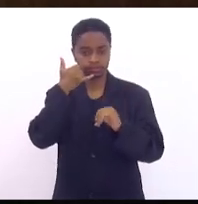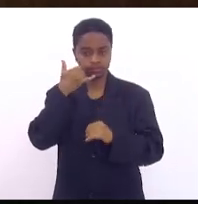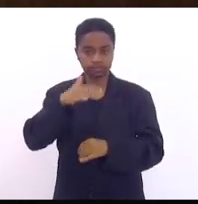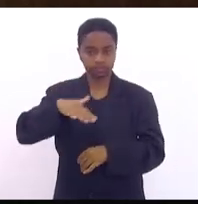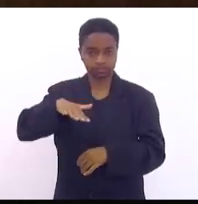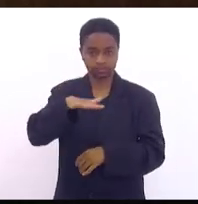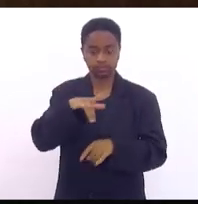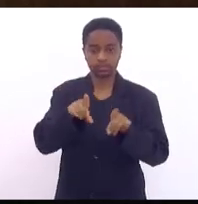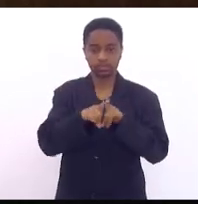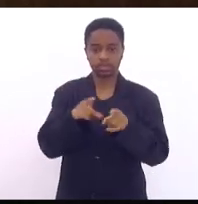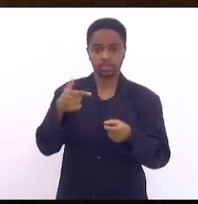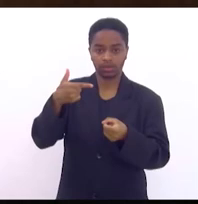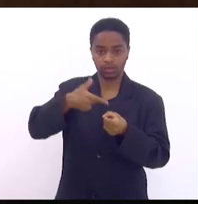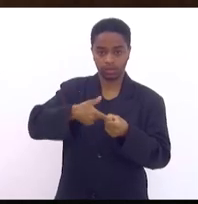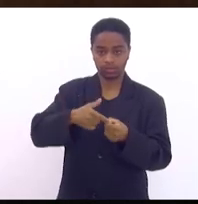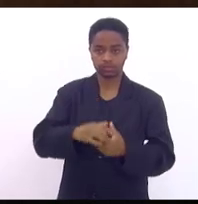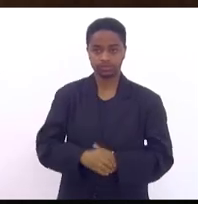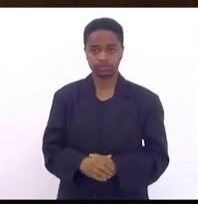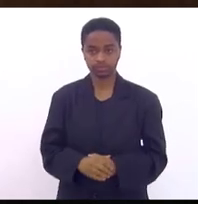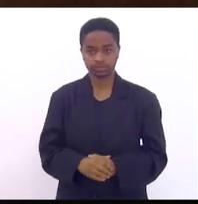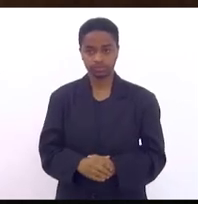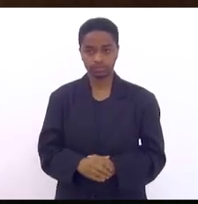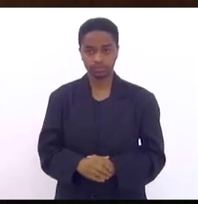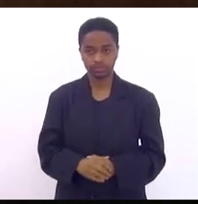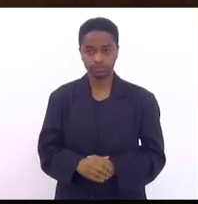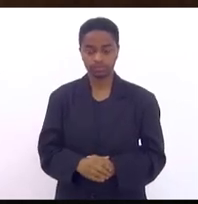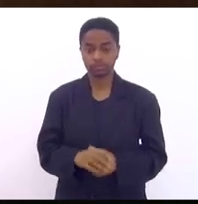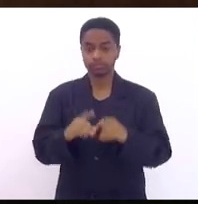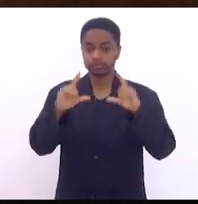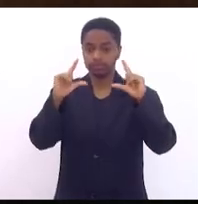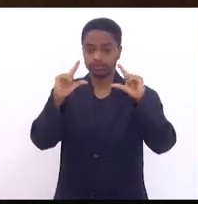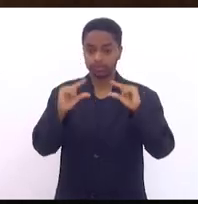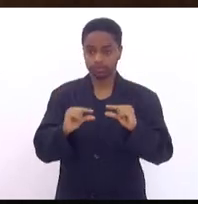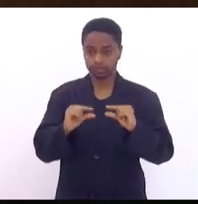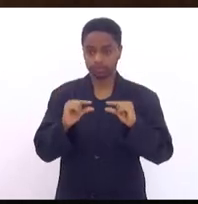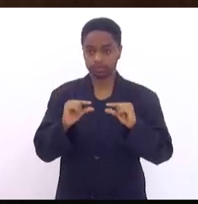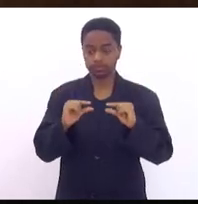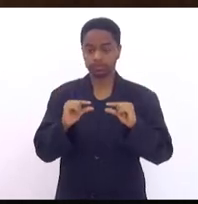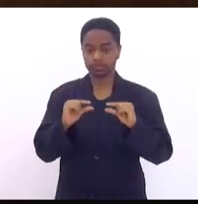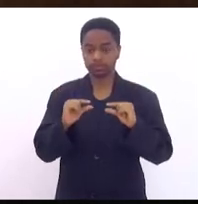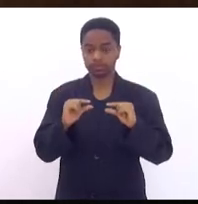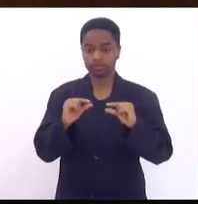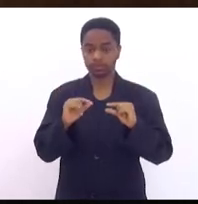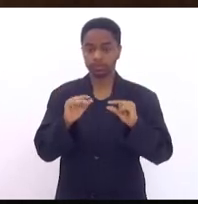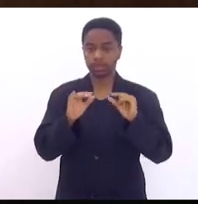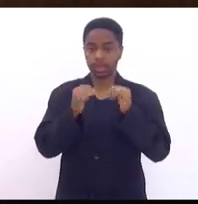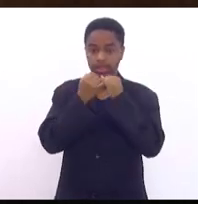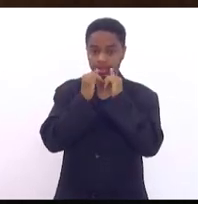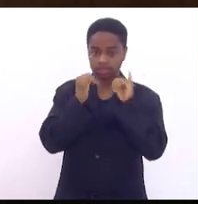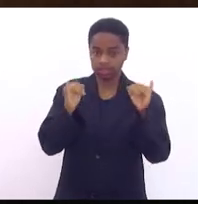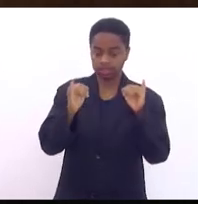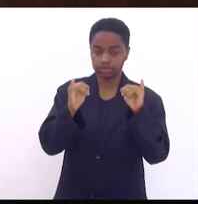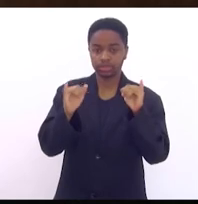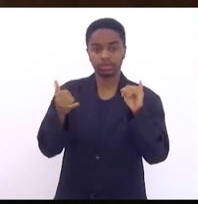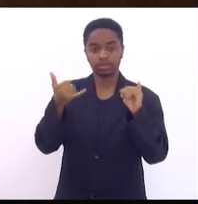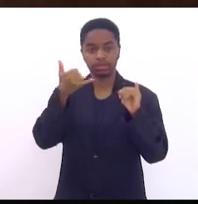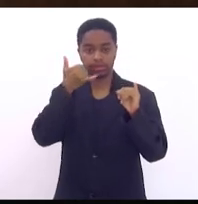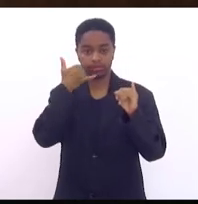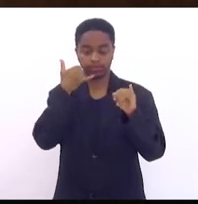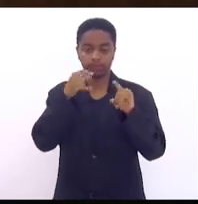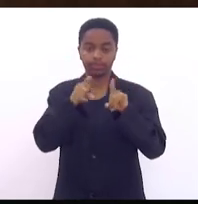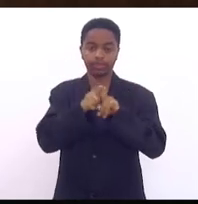telecomunicações e combustíveis. Eles reduziram especificamente em energia,